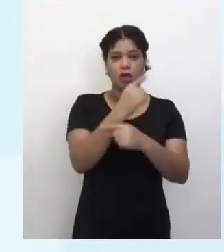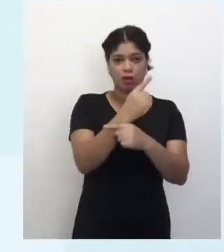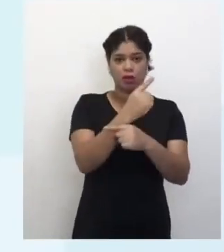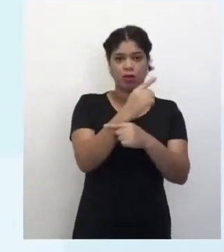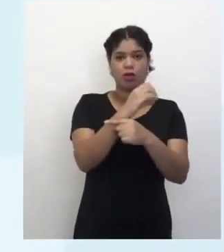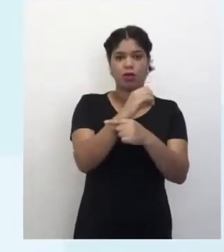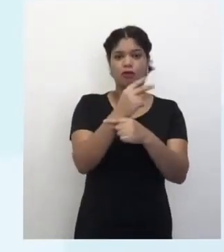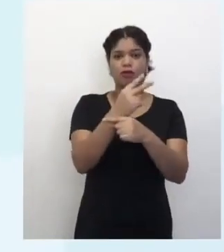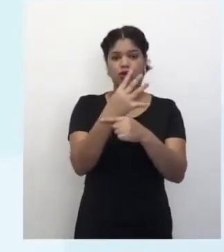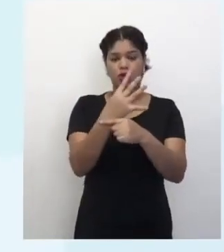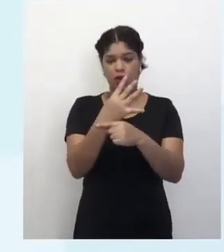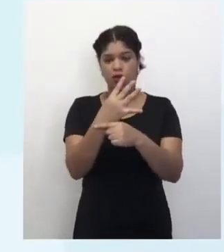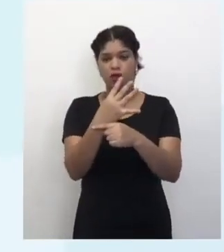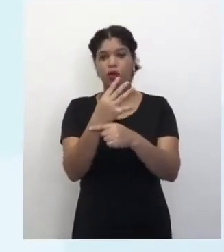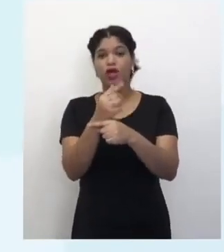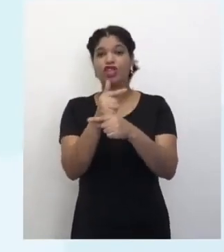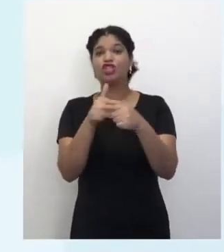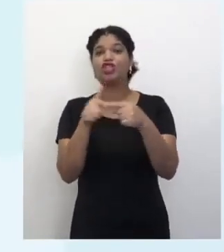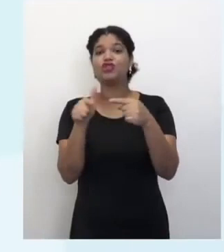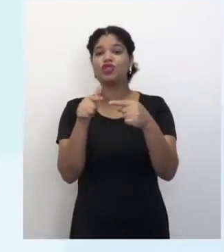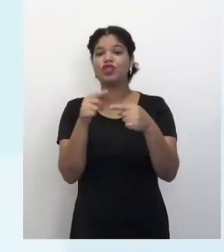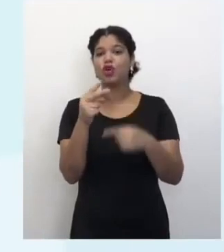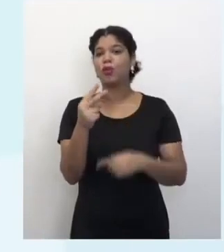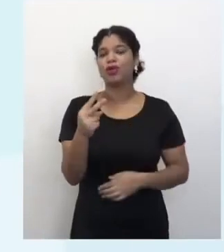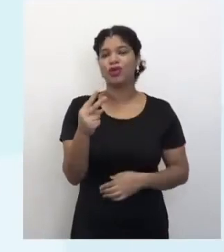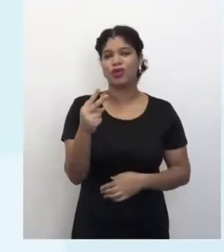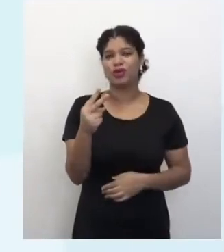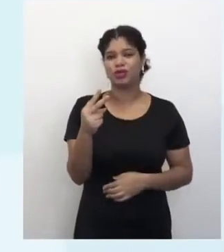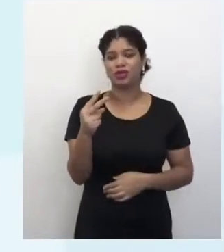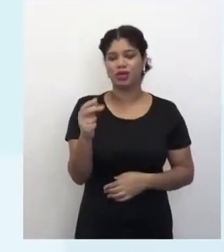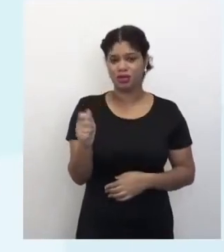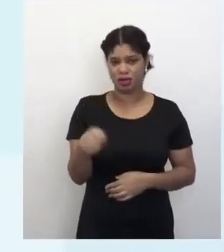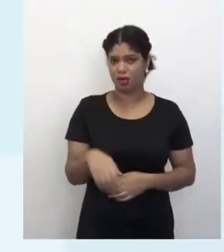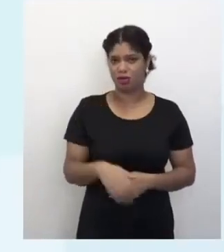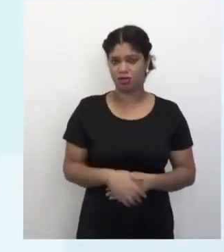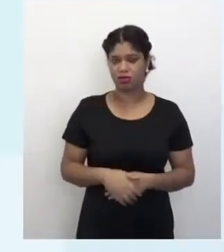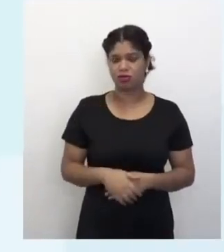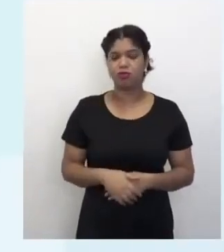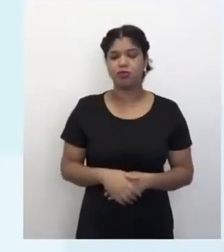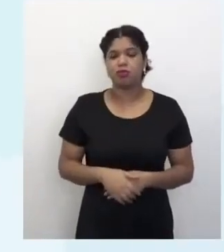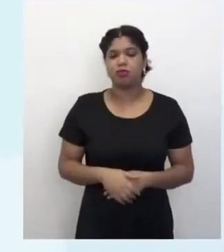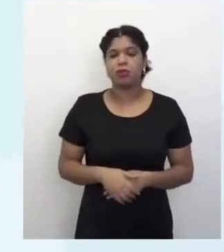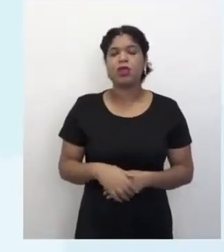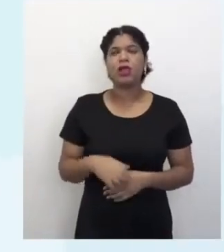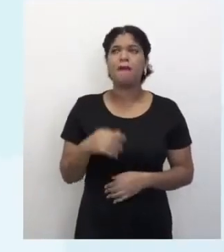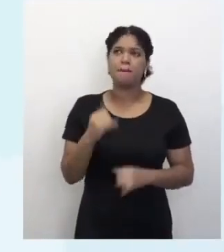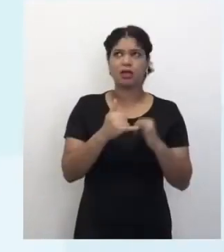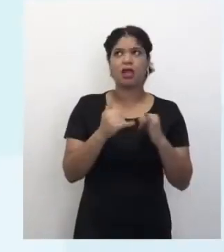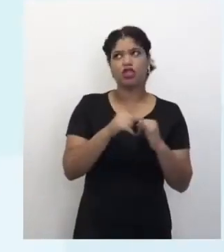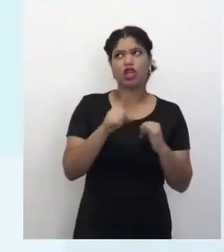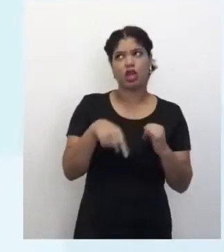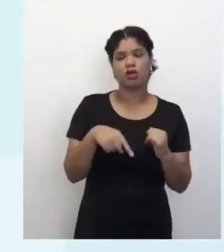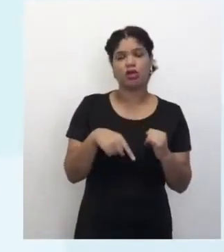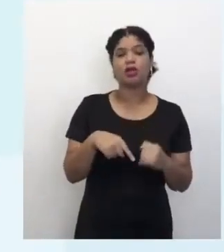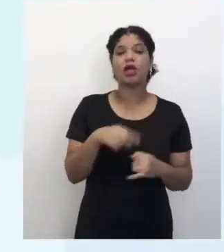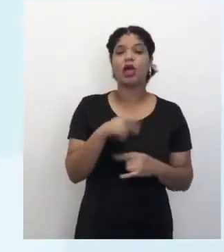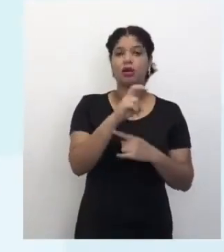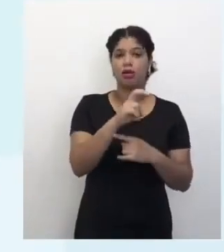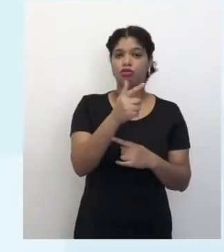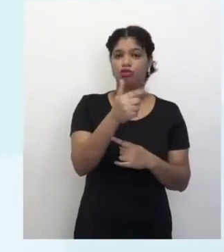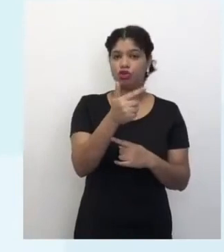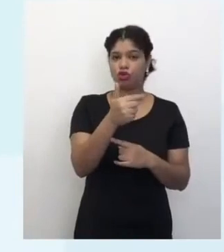eu divido por 2, que é a mesma coisa que pegar a metade, não é isso? Dividir por 2. Então, metade de 1024 é